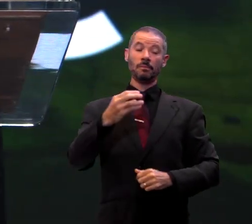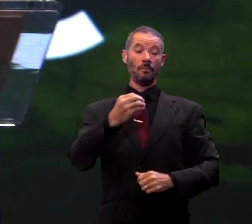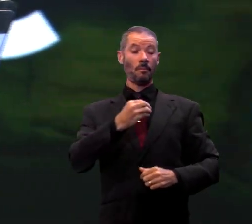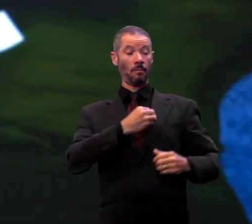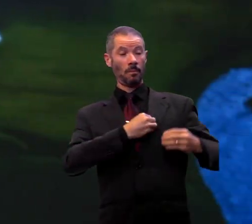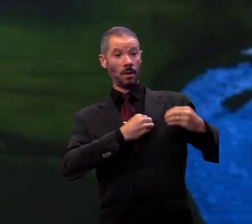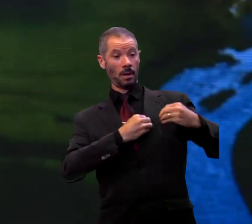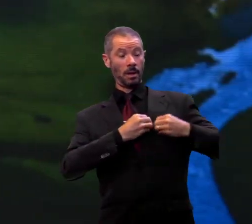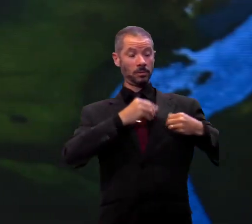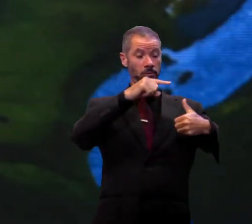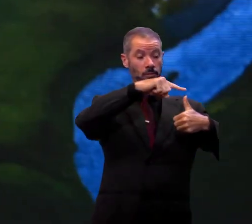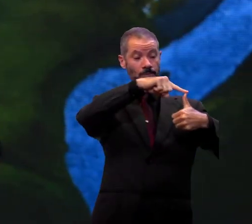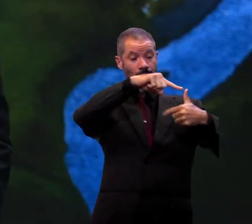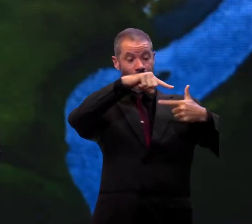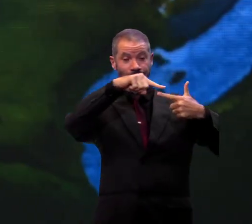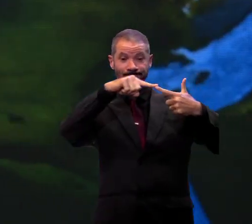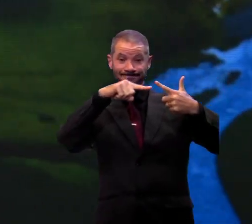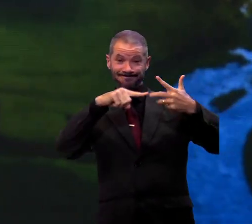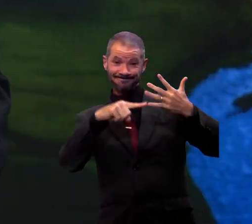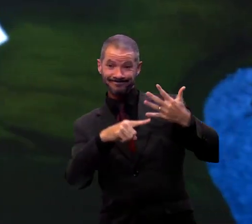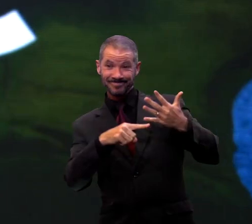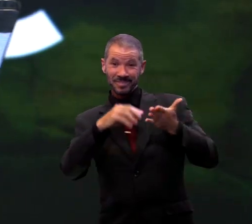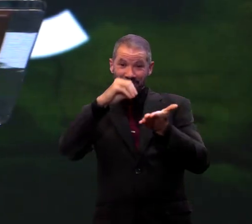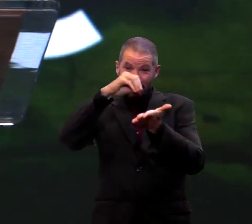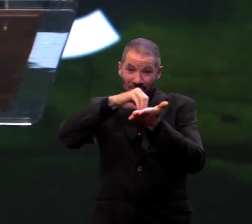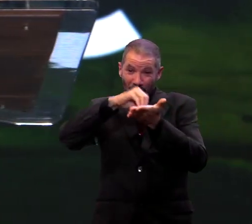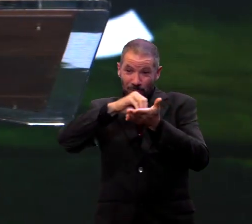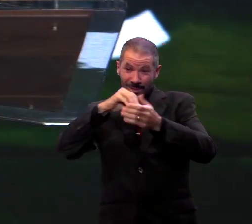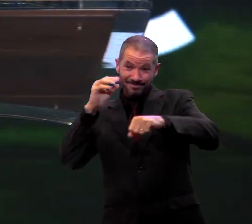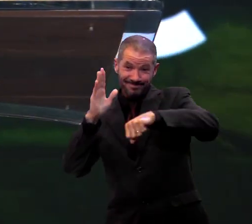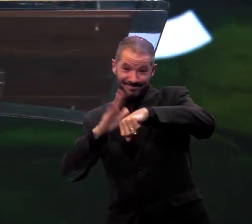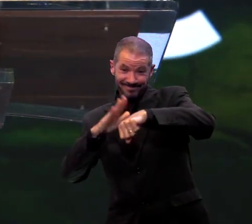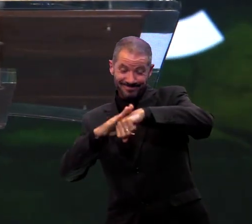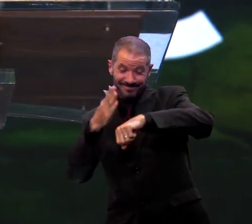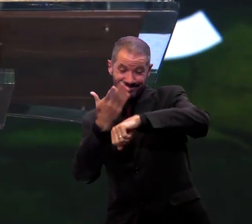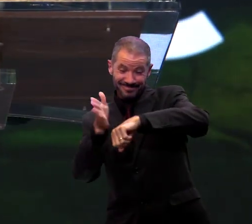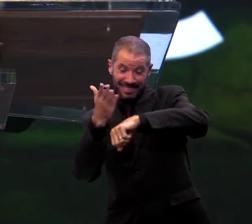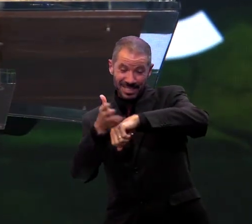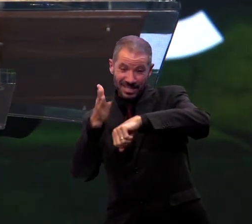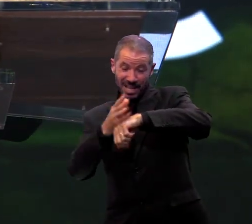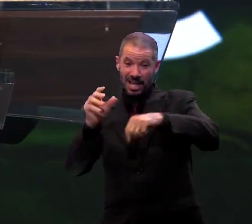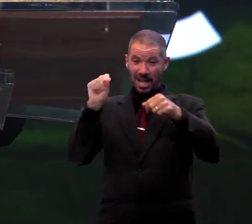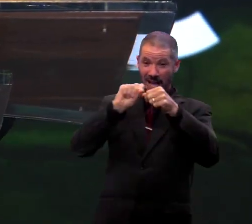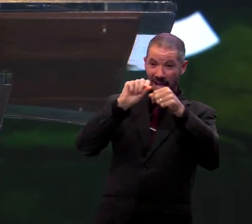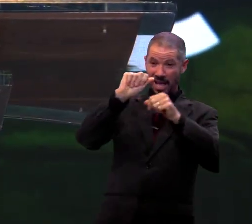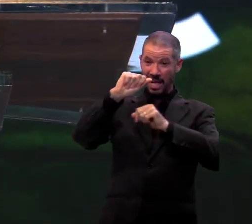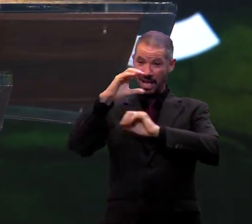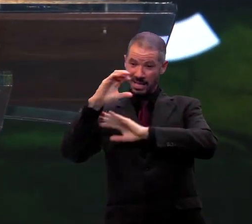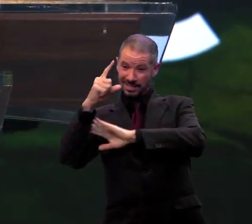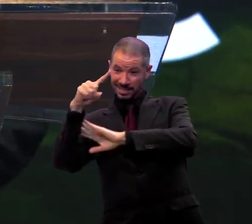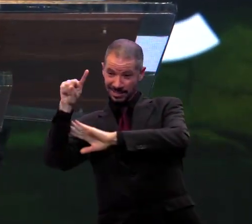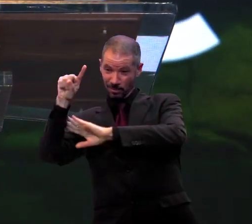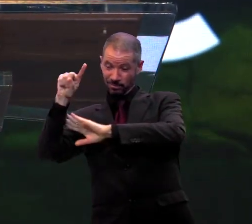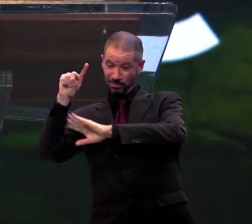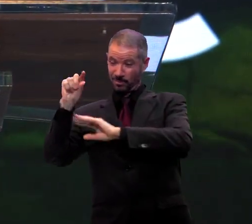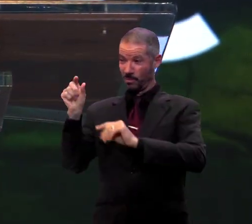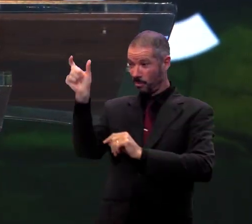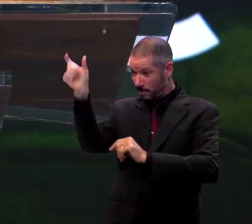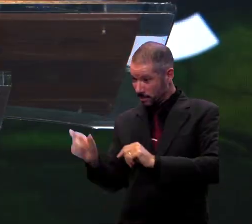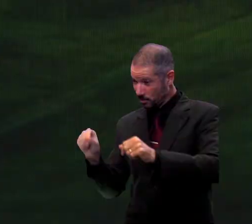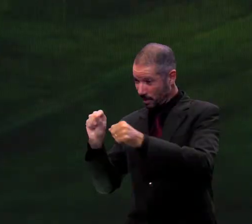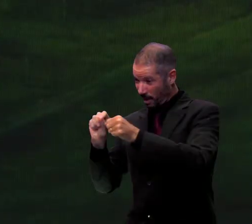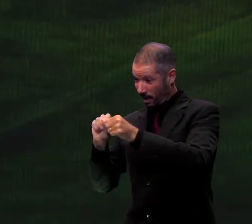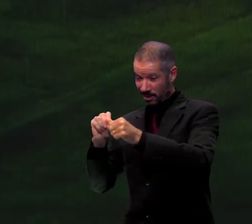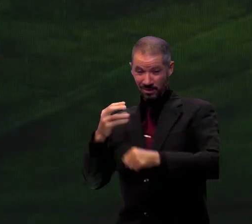Pecados de omissão. Diferentemente dos pecados de ação, quando alguém faz alguma coisa errada,